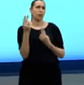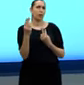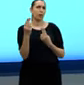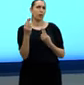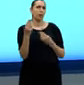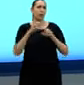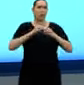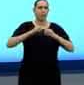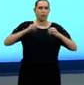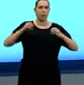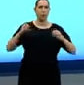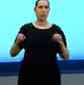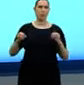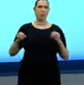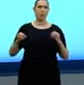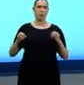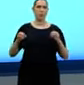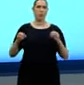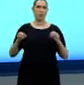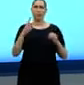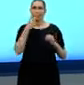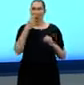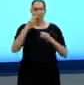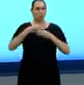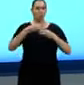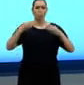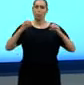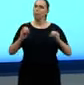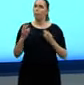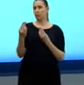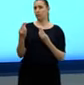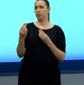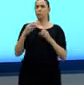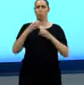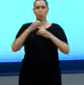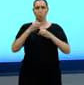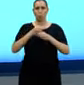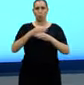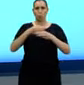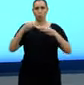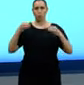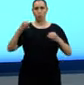vão se separar, como na mitose, parecido com a mitose,